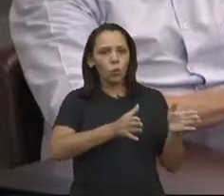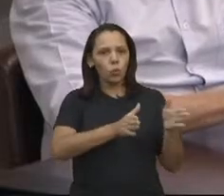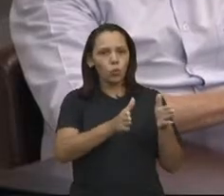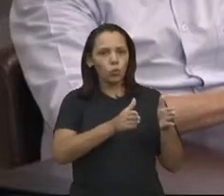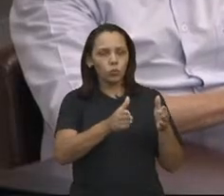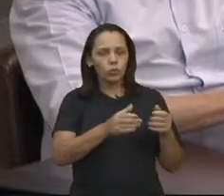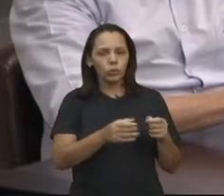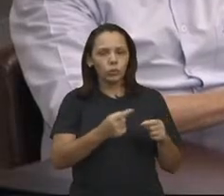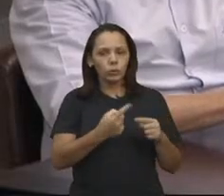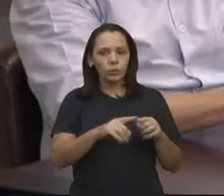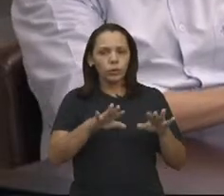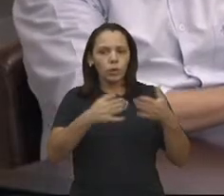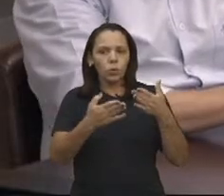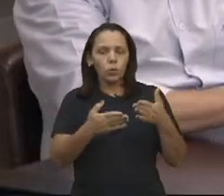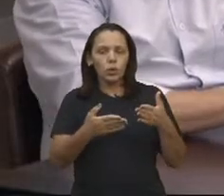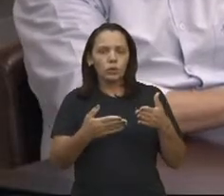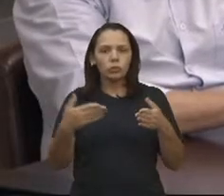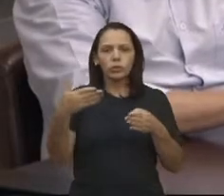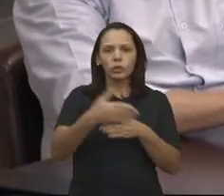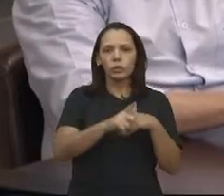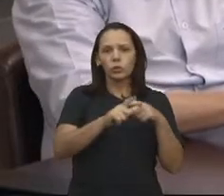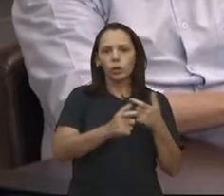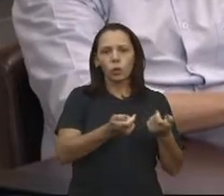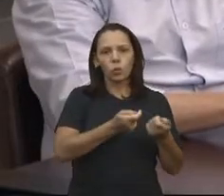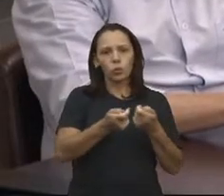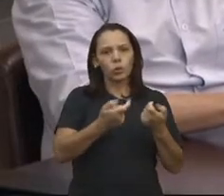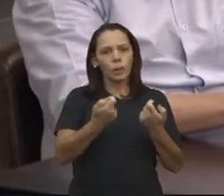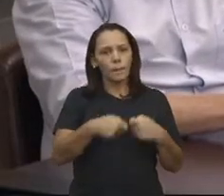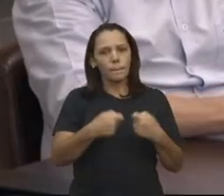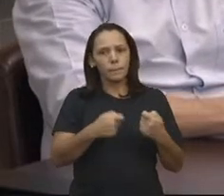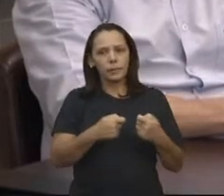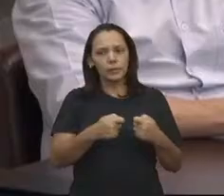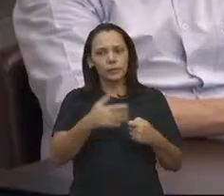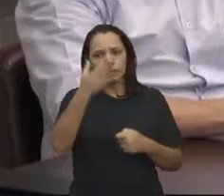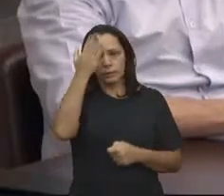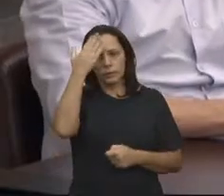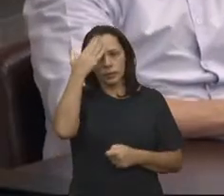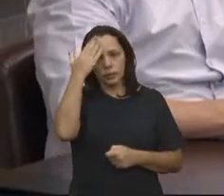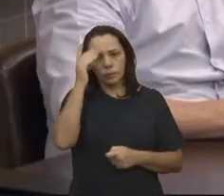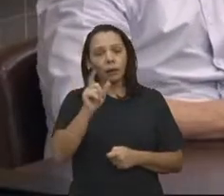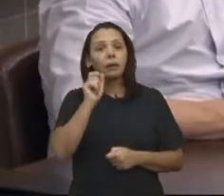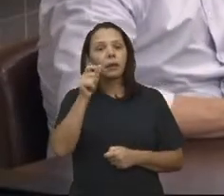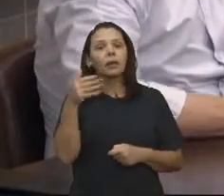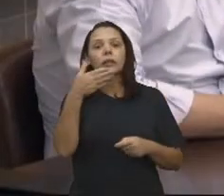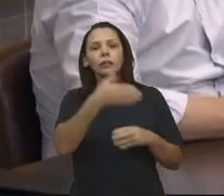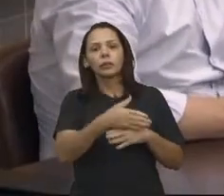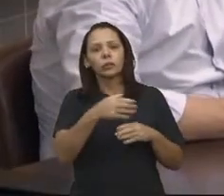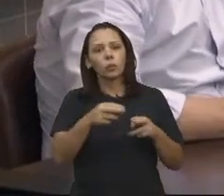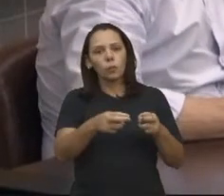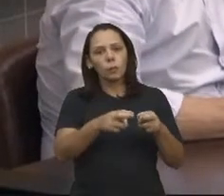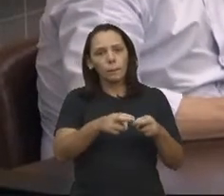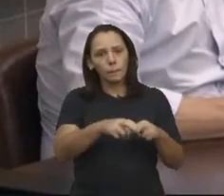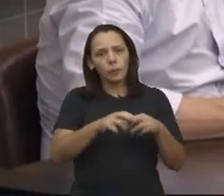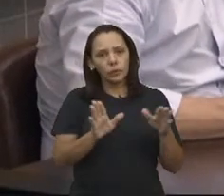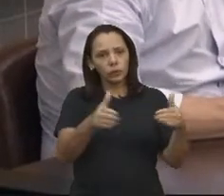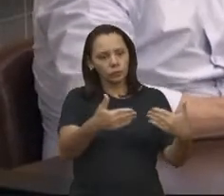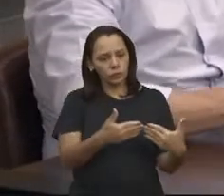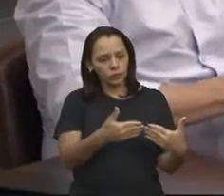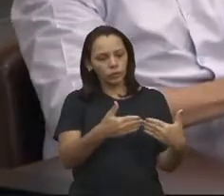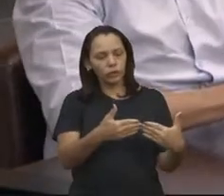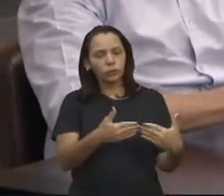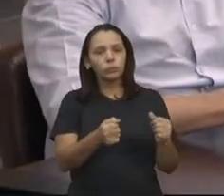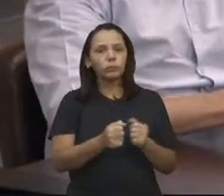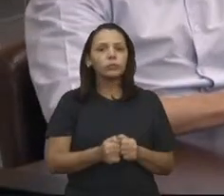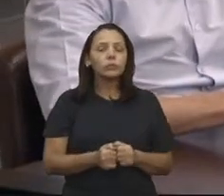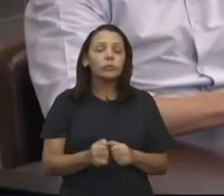ambiente controlado, eles precisam ter esse controle de acesso, por isso que a cancela fica fechada. Referente aos horários, eu acho que a